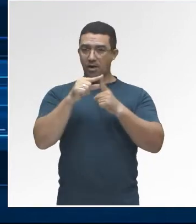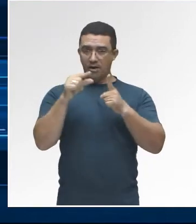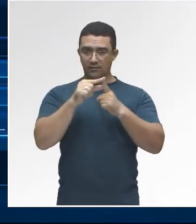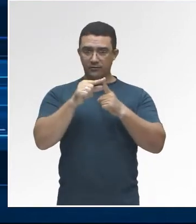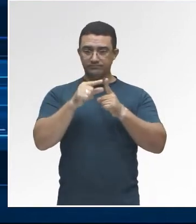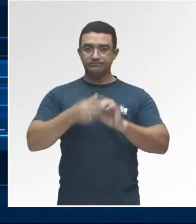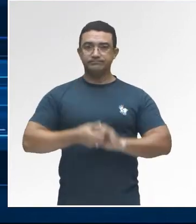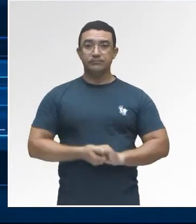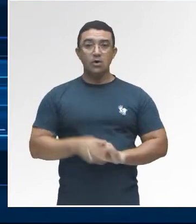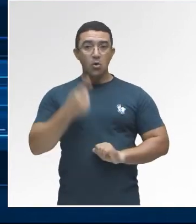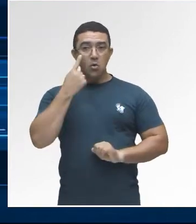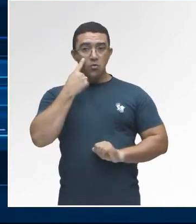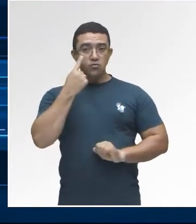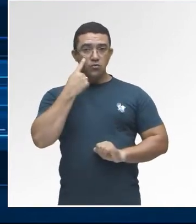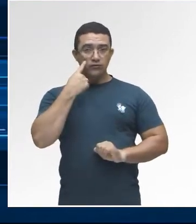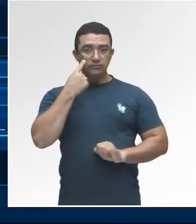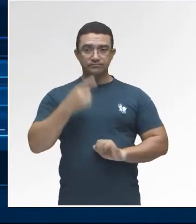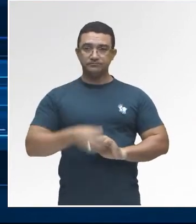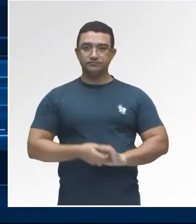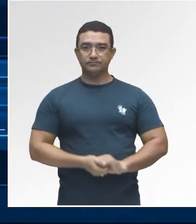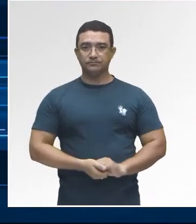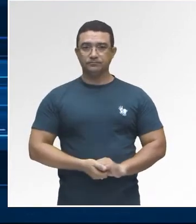dar uma olhadinha junto aqui comigo.